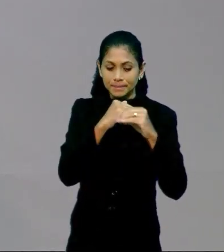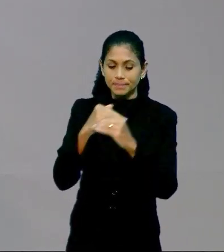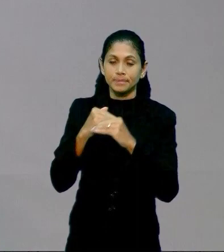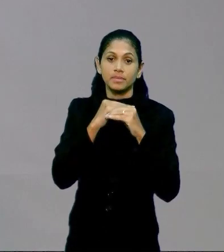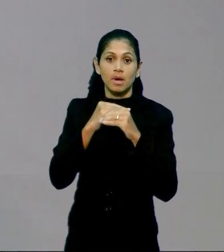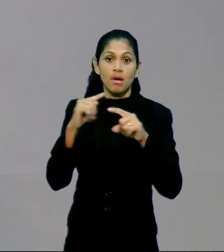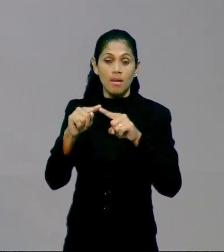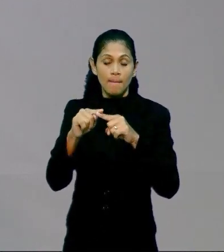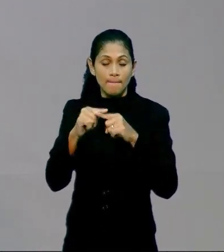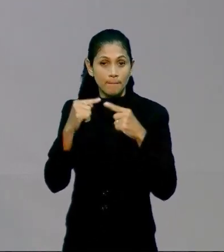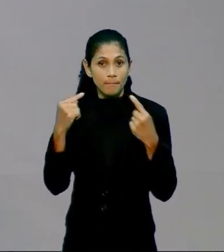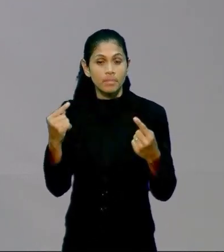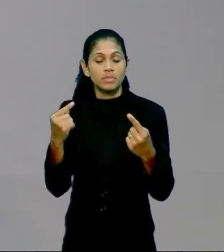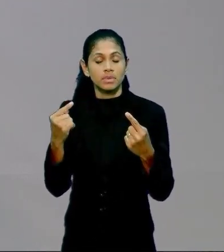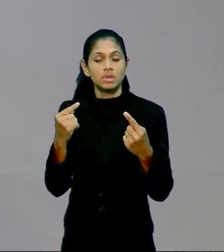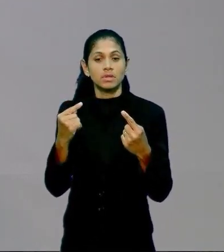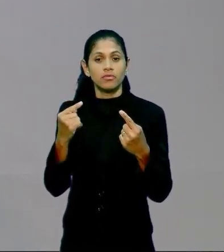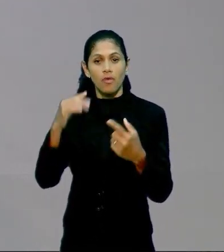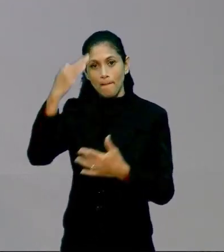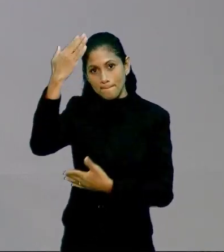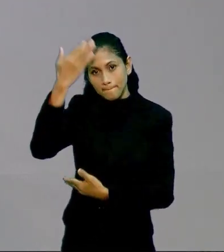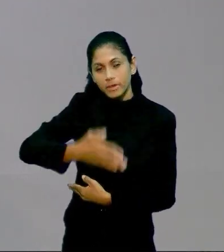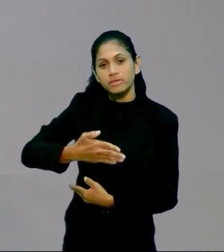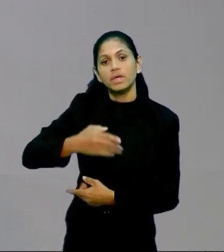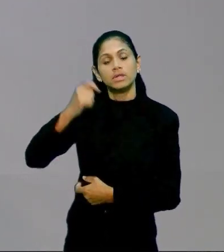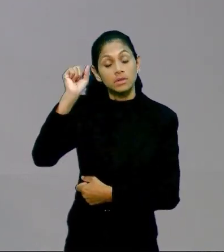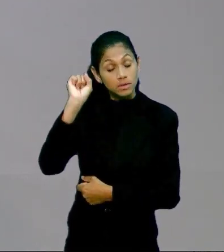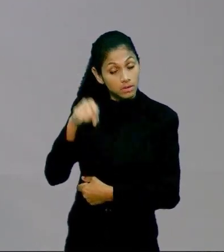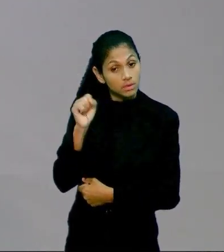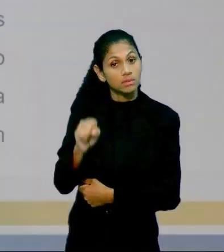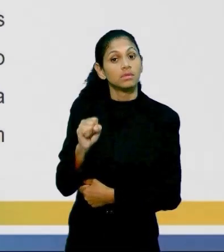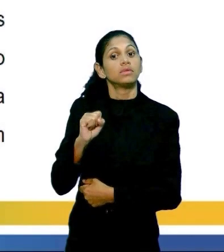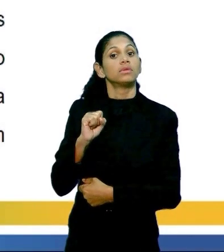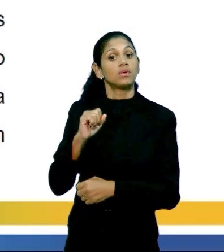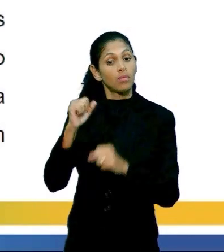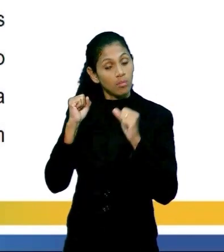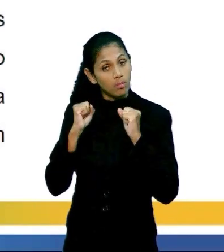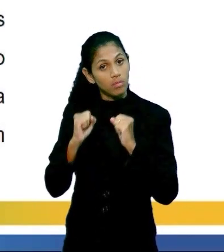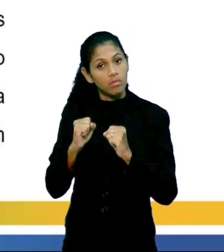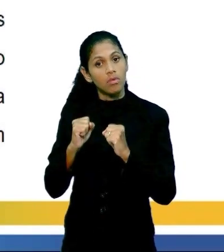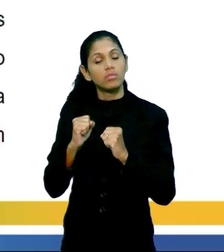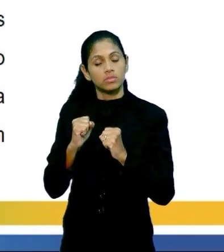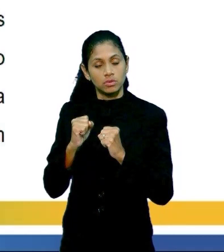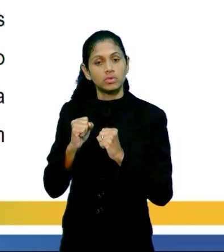possível sim criar uma ligação química. É isso que disse na primeira parte da questão, tá?